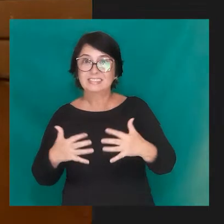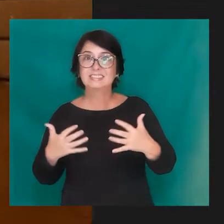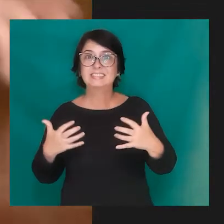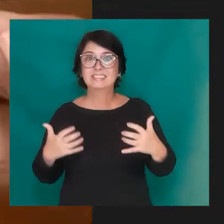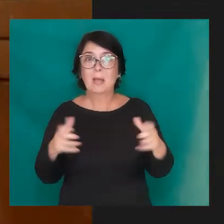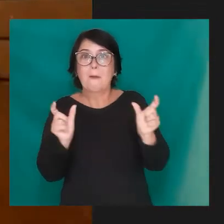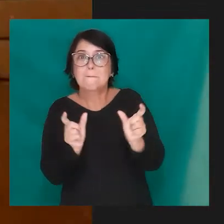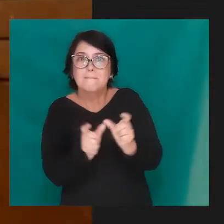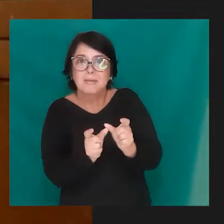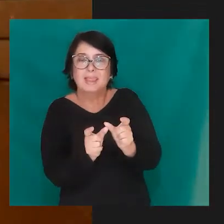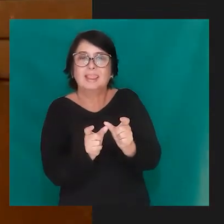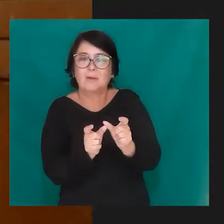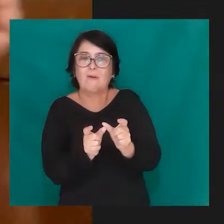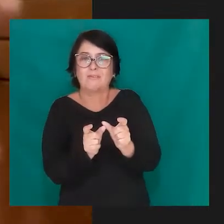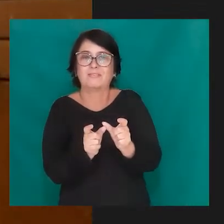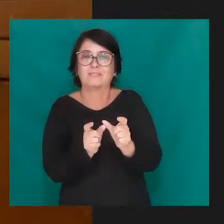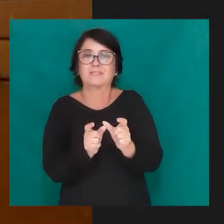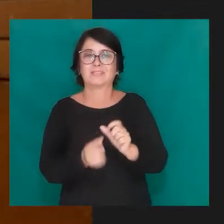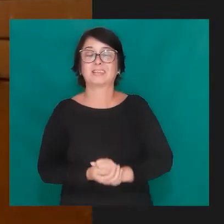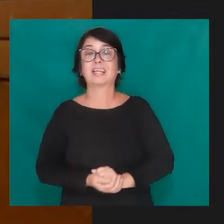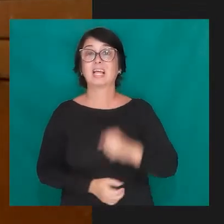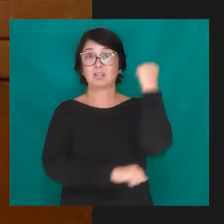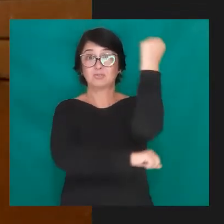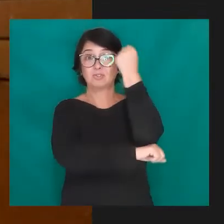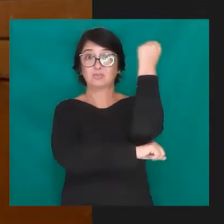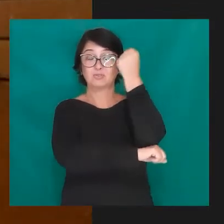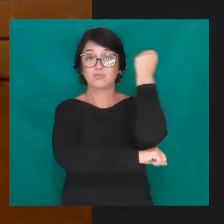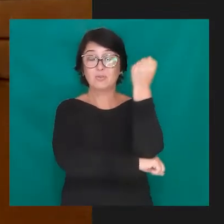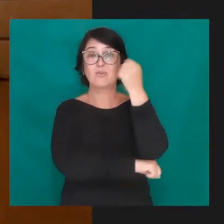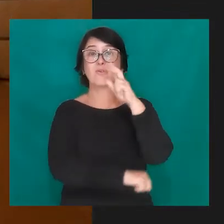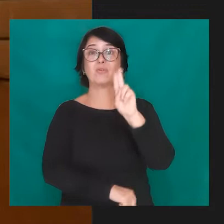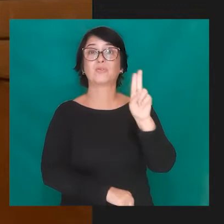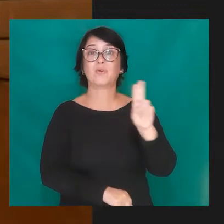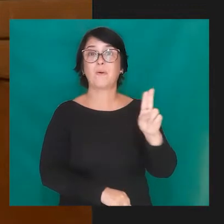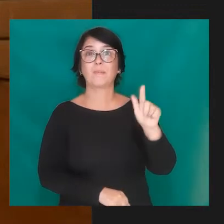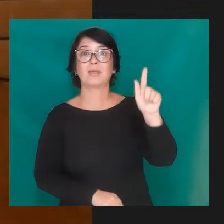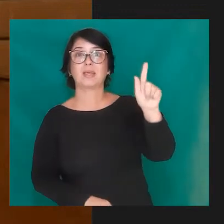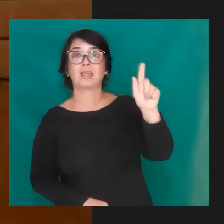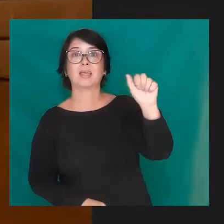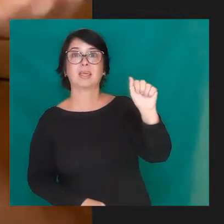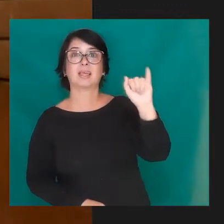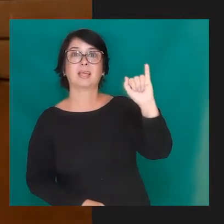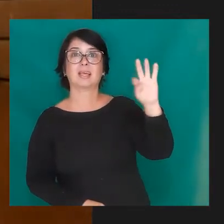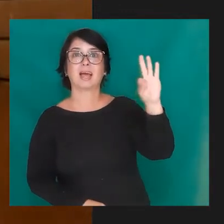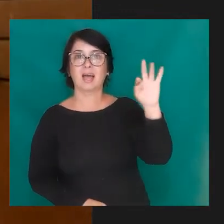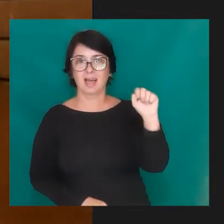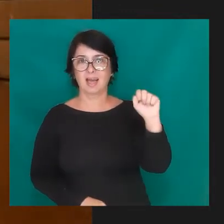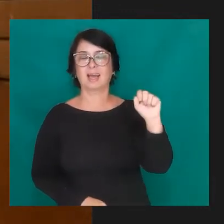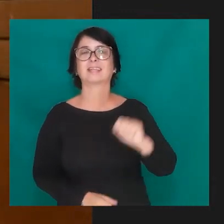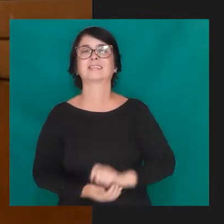gaita diatônica. Nós chamamos essa gaita aqui no Rio Grande do Sul de gaita ponto. No Nordeste é chamado pé de bode,